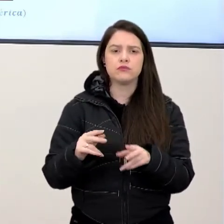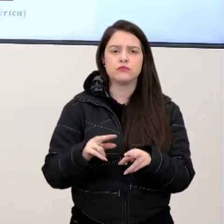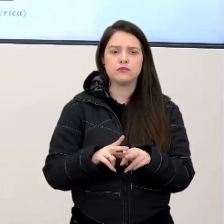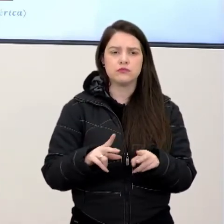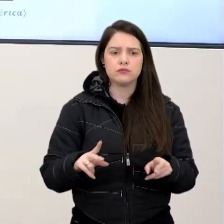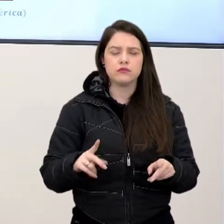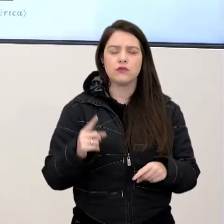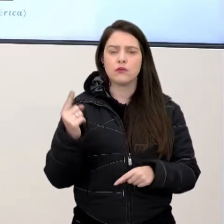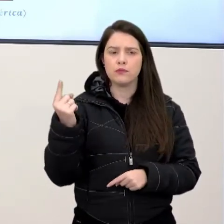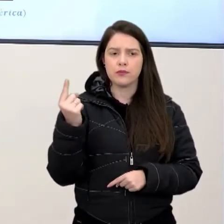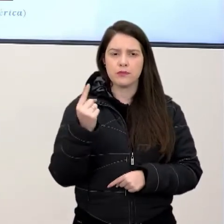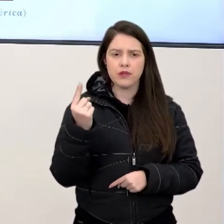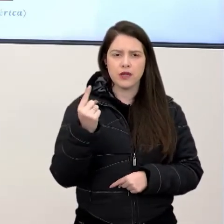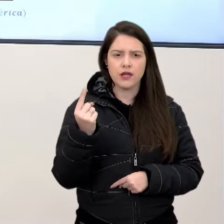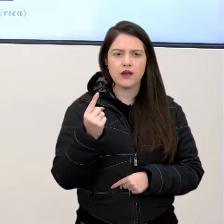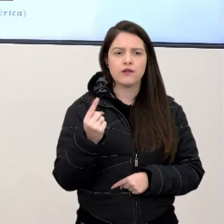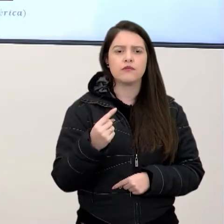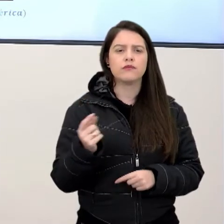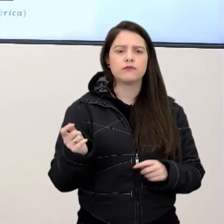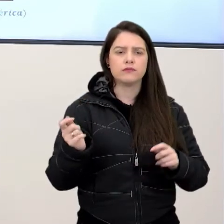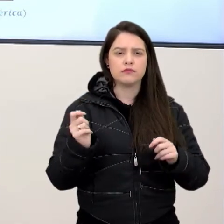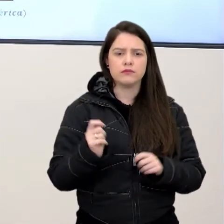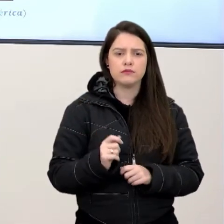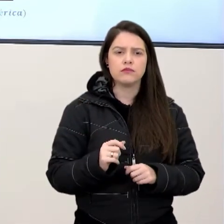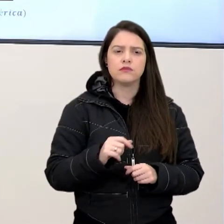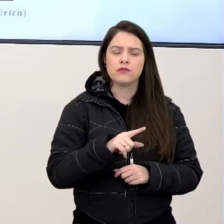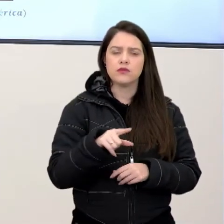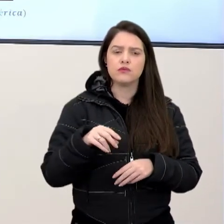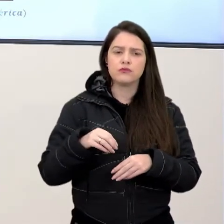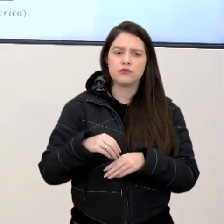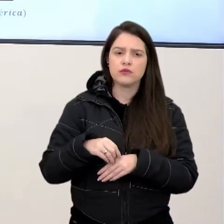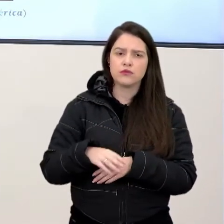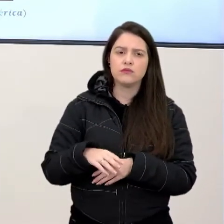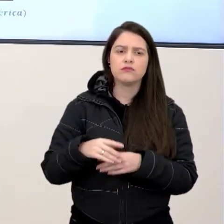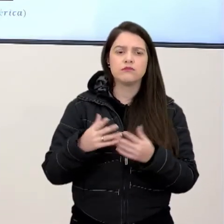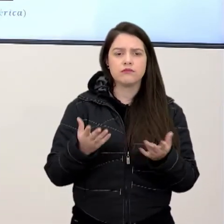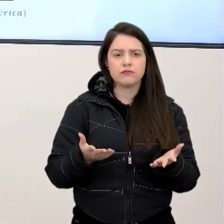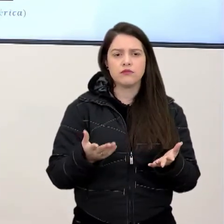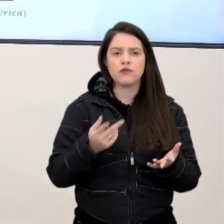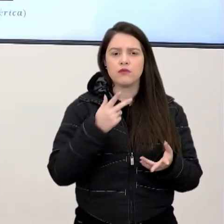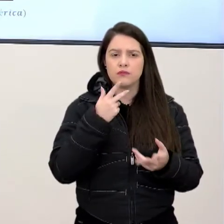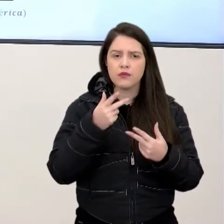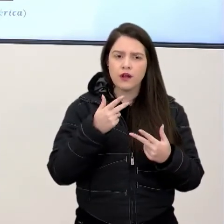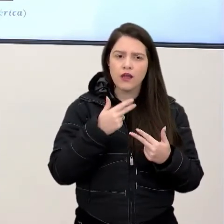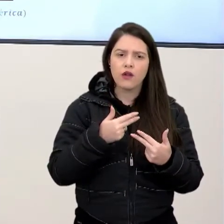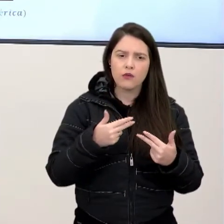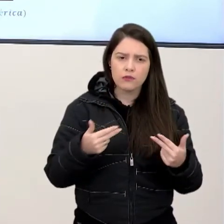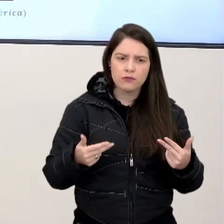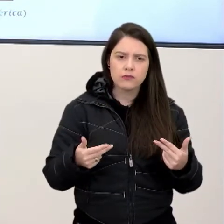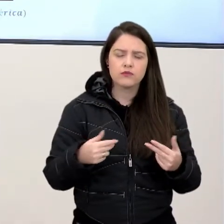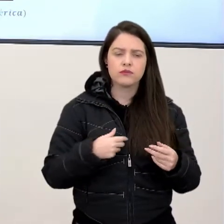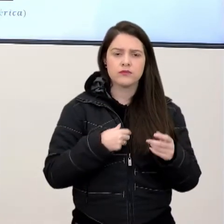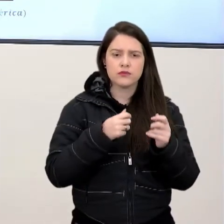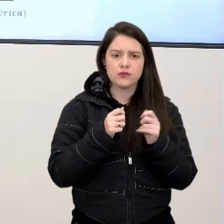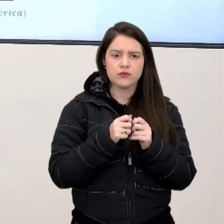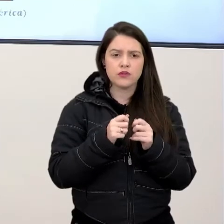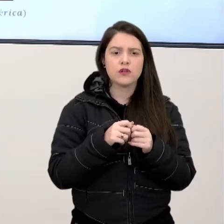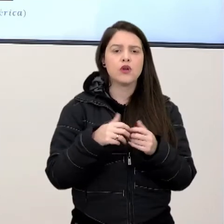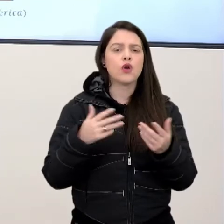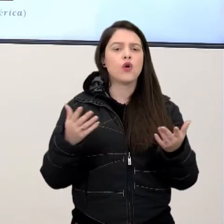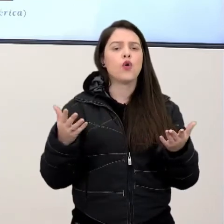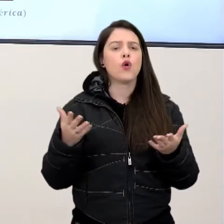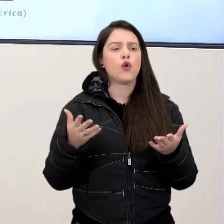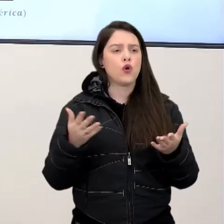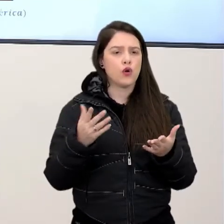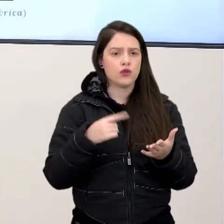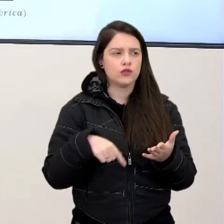foi o primeiro, mas o primeiro para referência estatística ele vai ser quem? É o 0. Tanto que fala, é o paciente 0. Até hoje, né, no caso aí